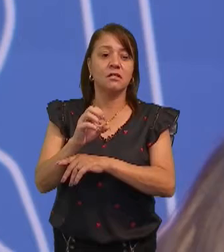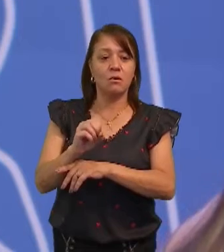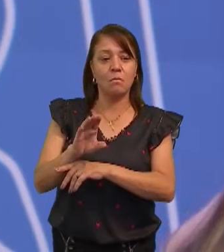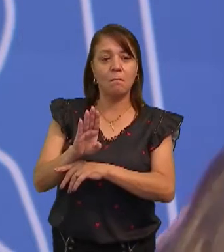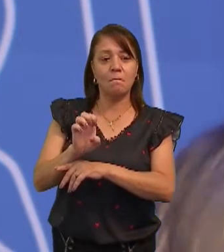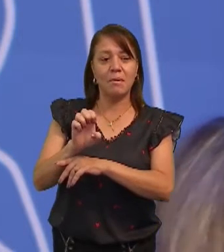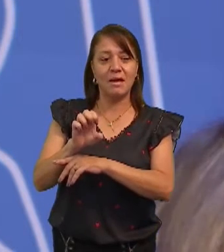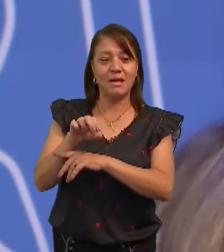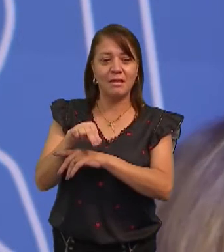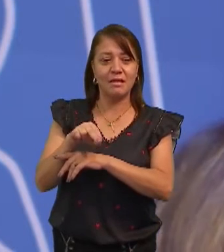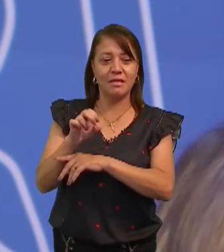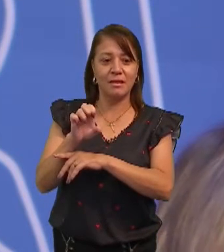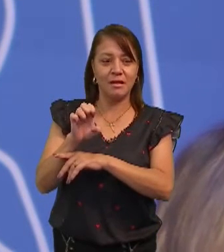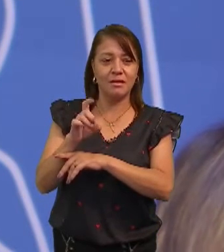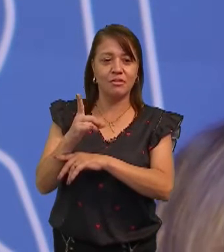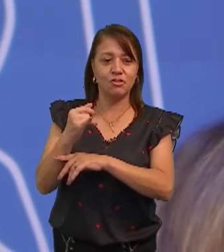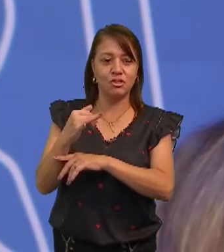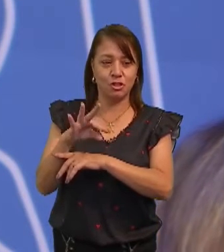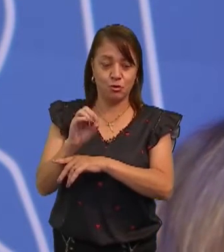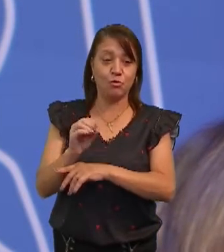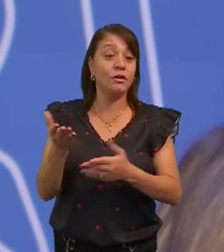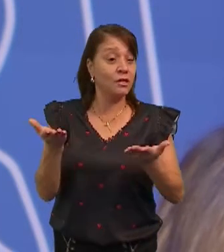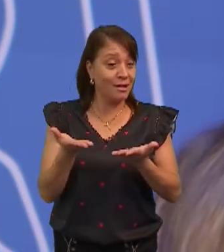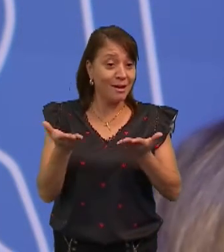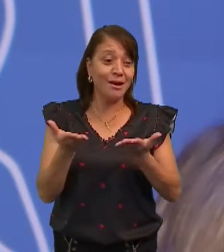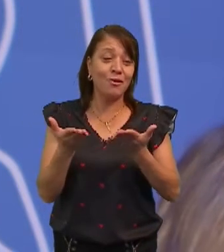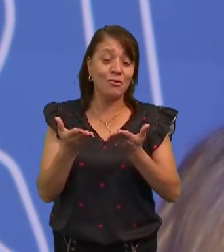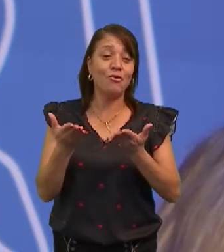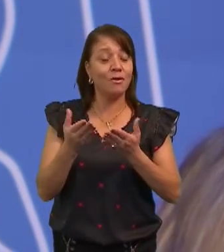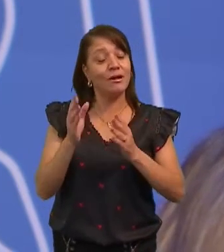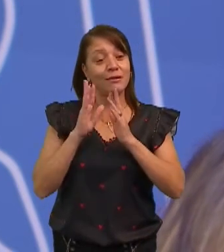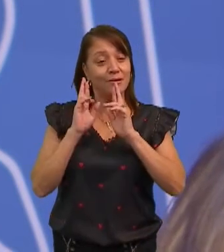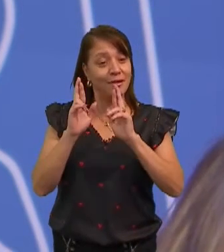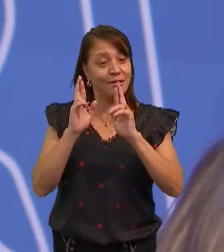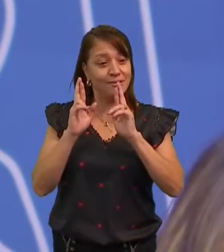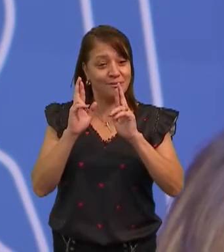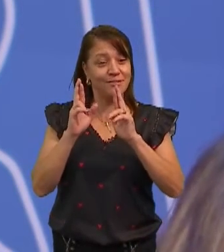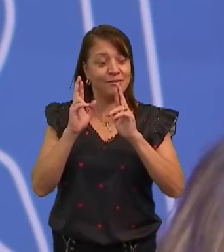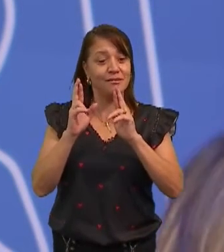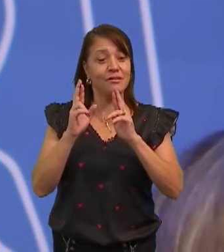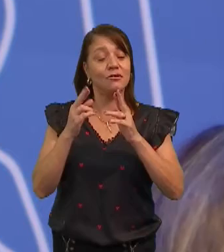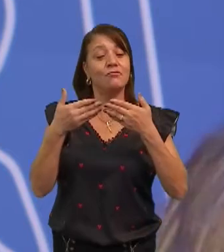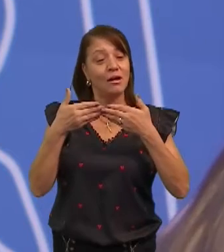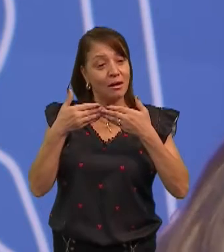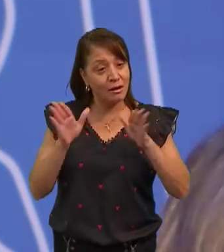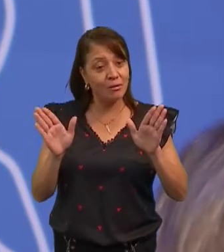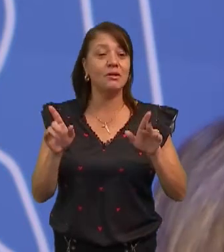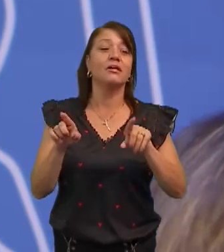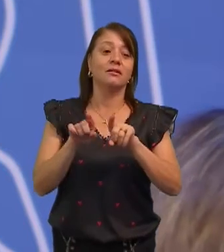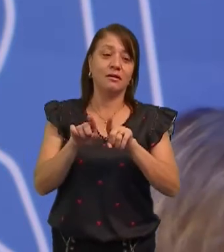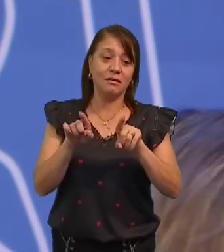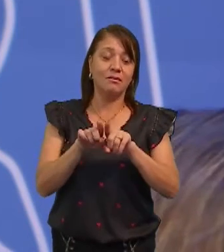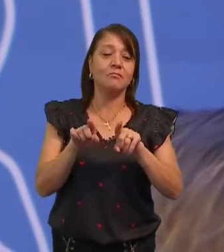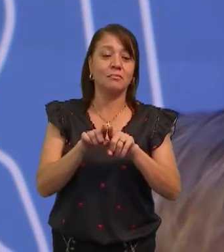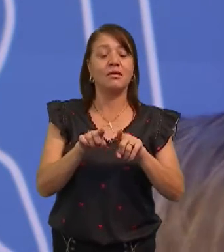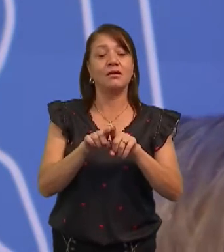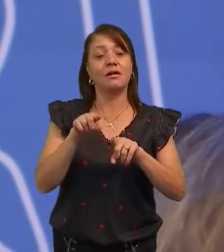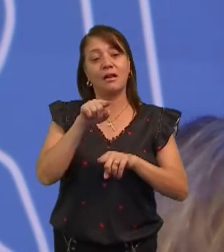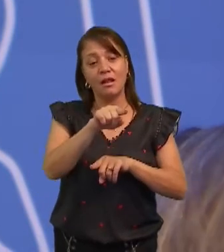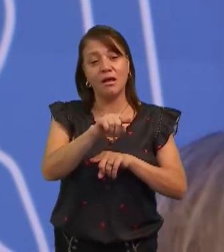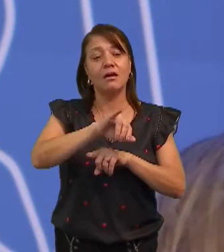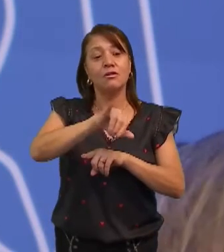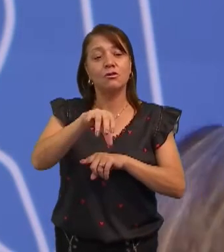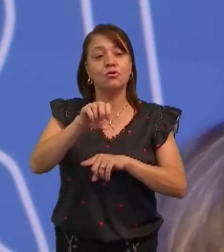e do do bairro Joy clube e o que isso nos deixa bastante felizes ganhei emendas parlamentares né de minha autoria também R